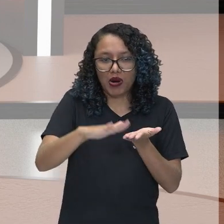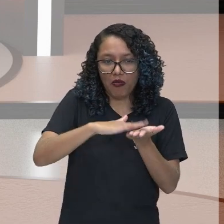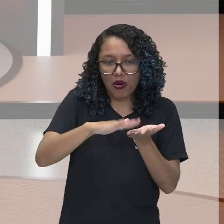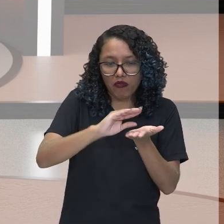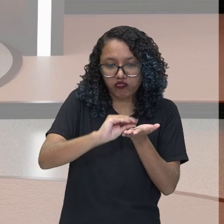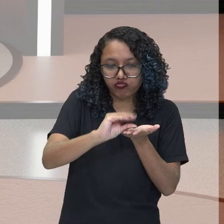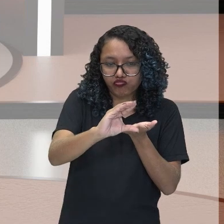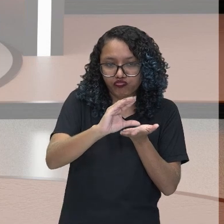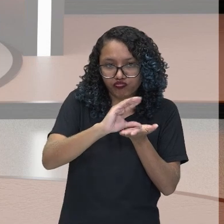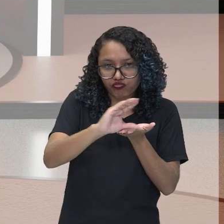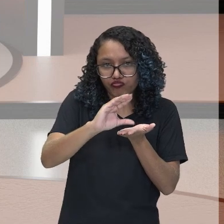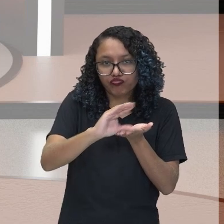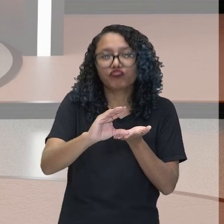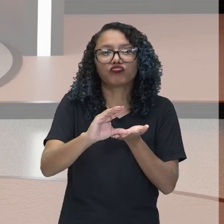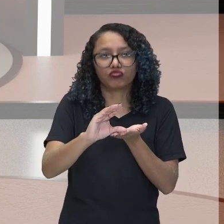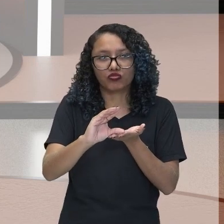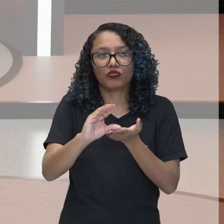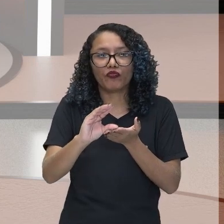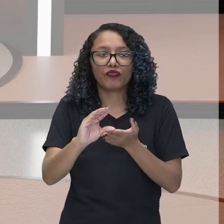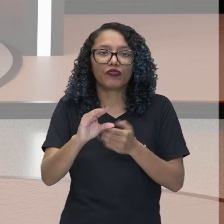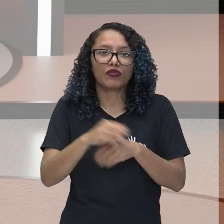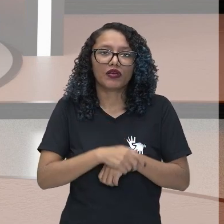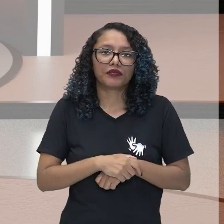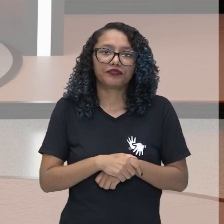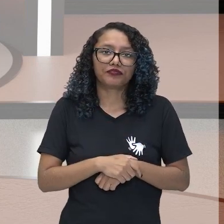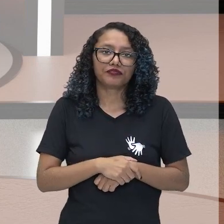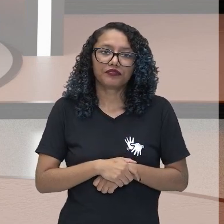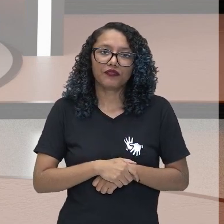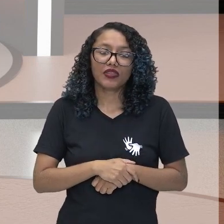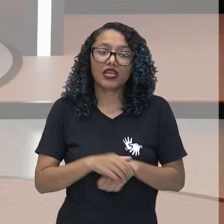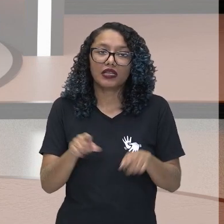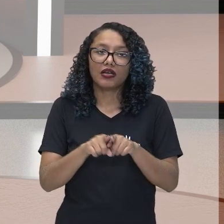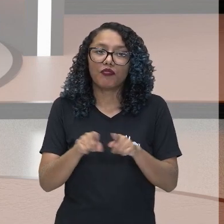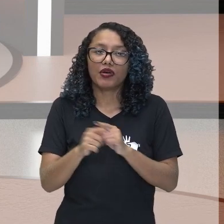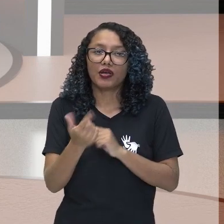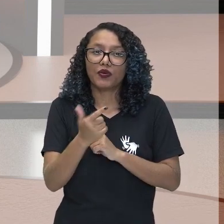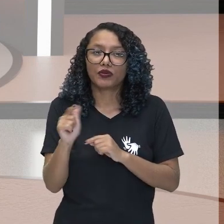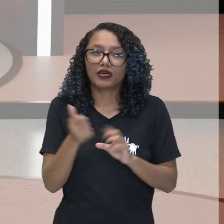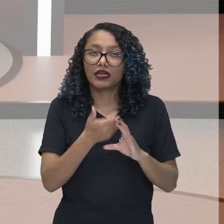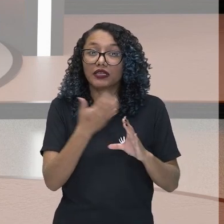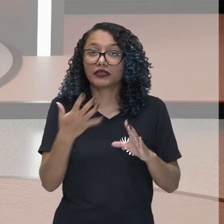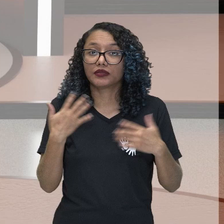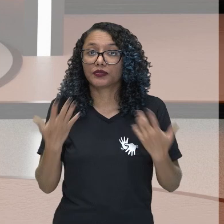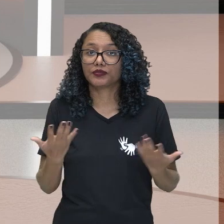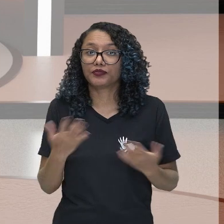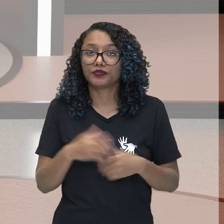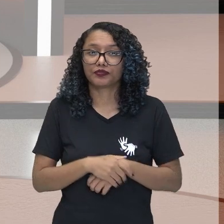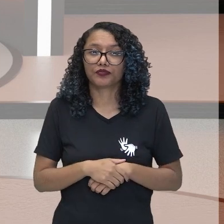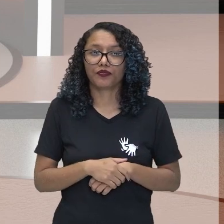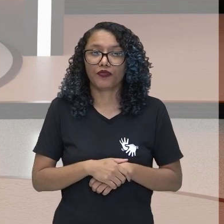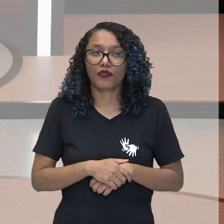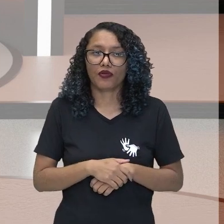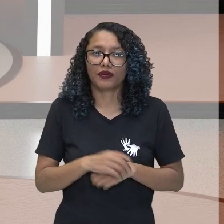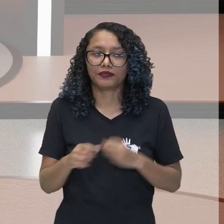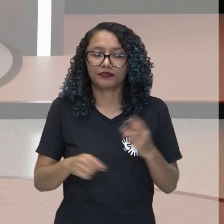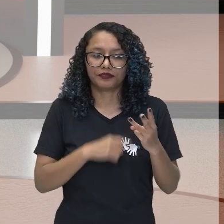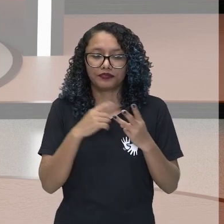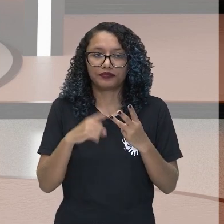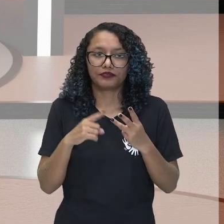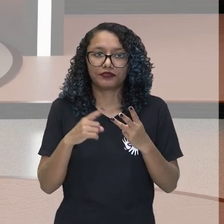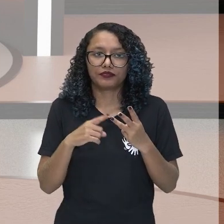de habitantes. E outra característica aí dessas principais causas vai ser o quê? O